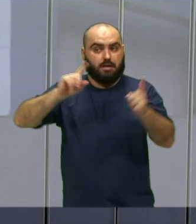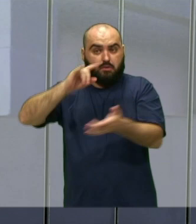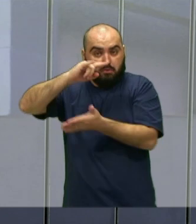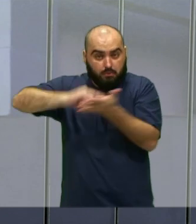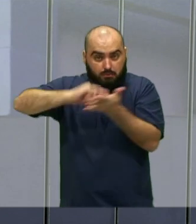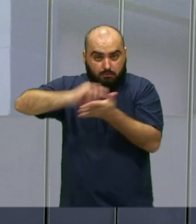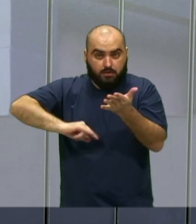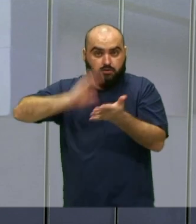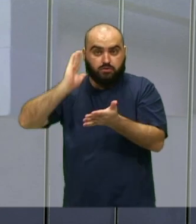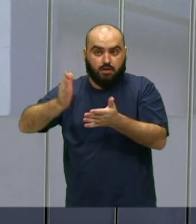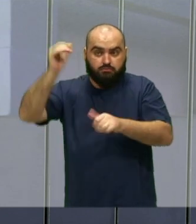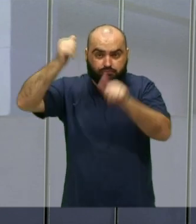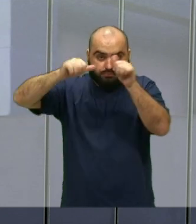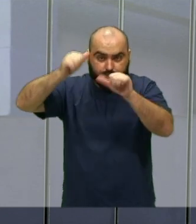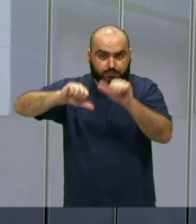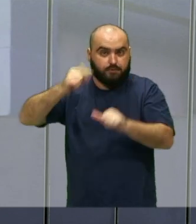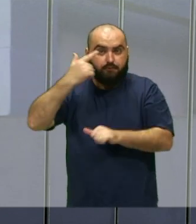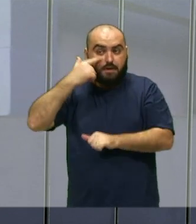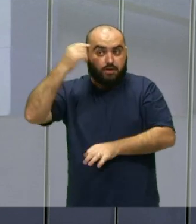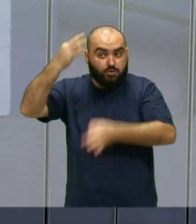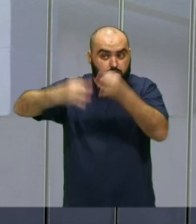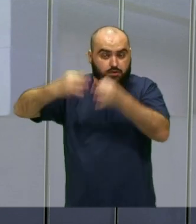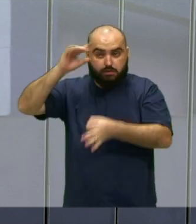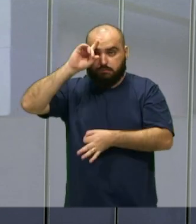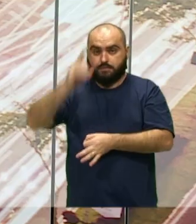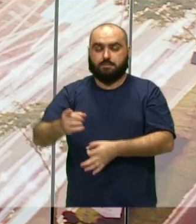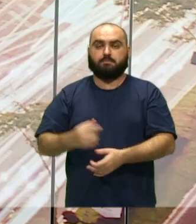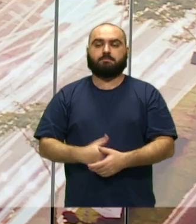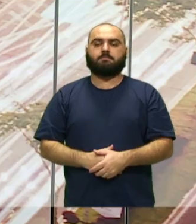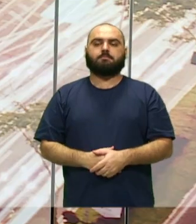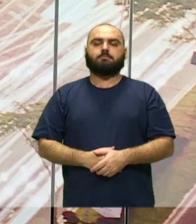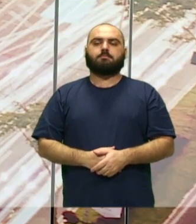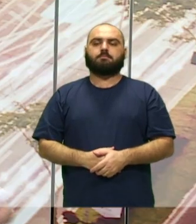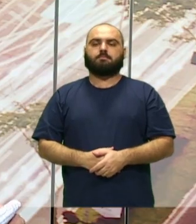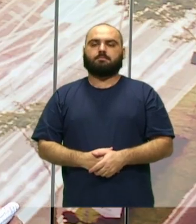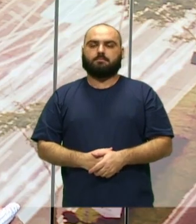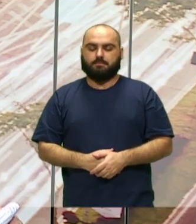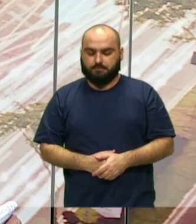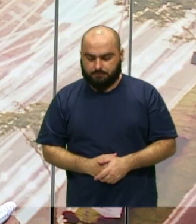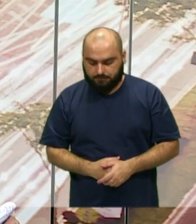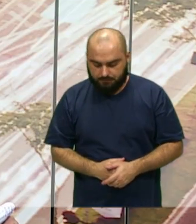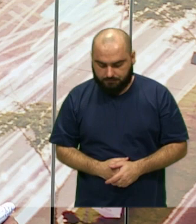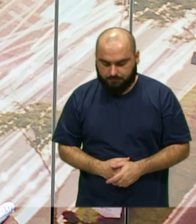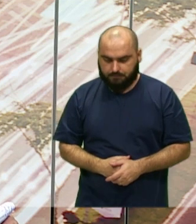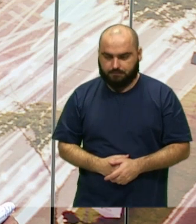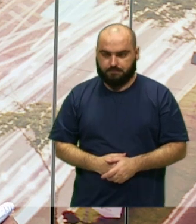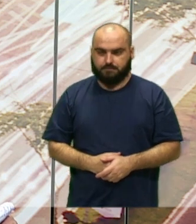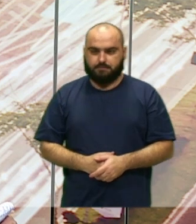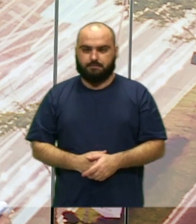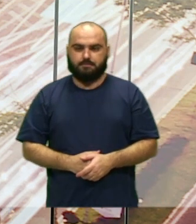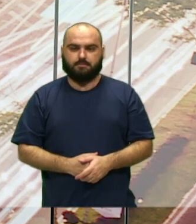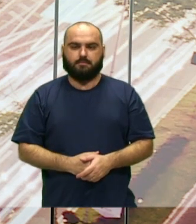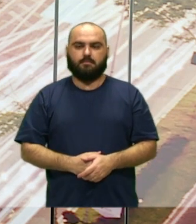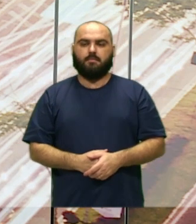documentação já está sendo avaliada pela Justiça. Os servidores efetivos e também alguns